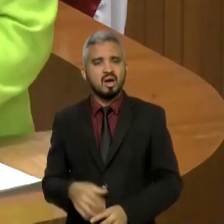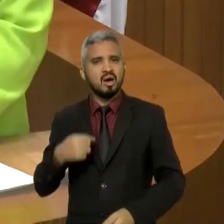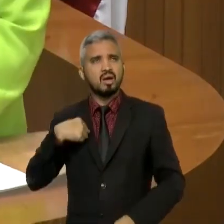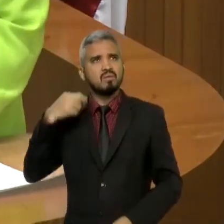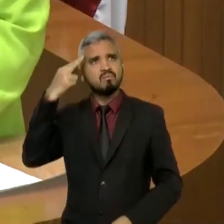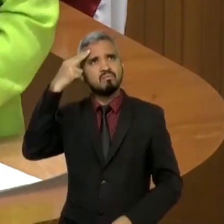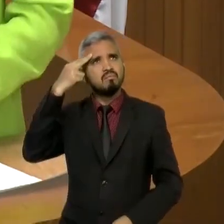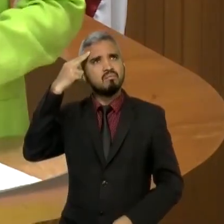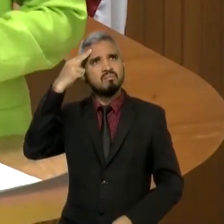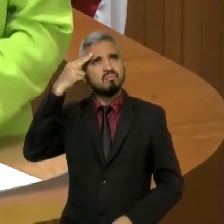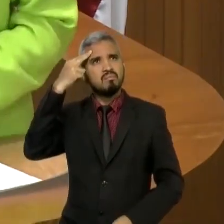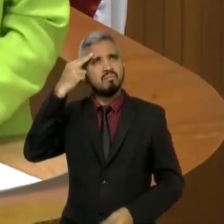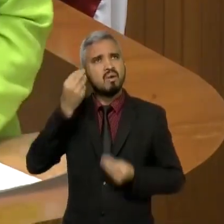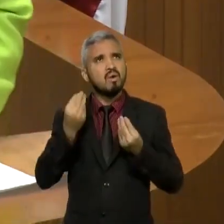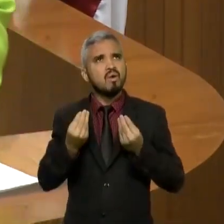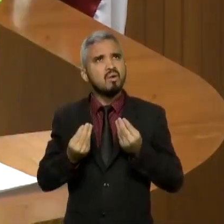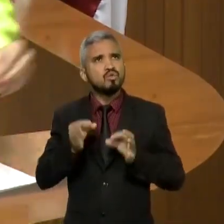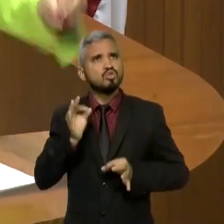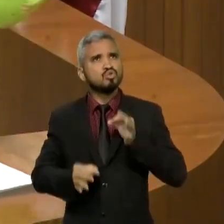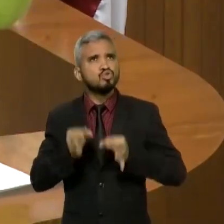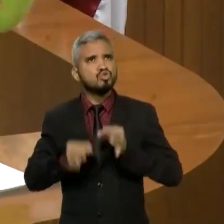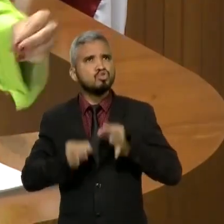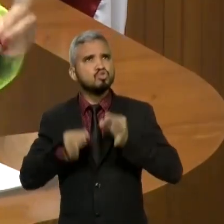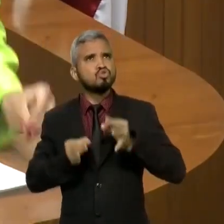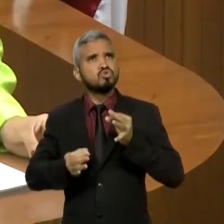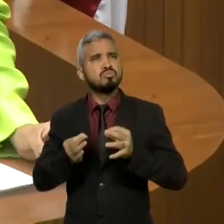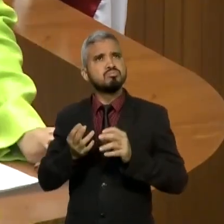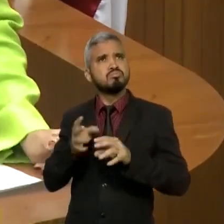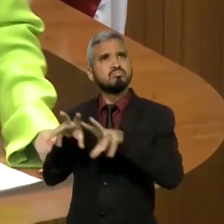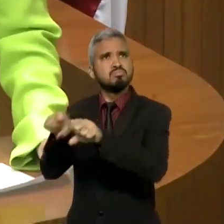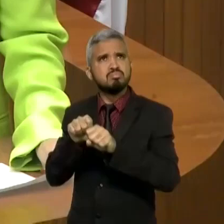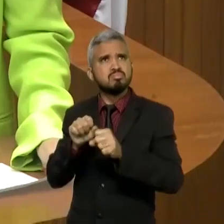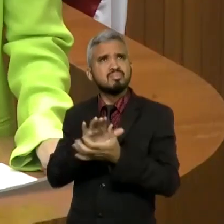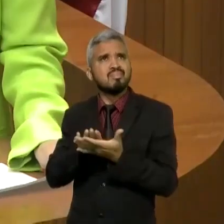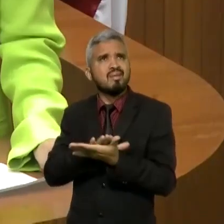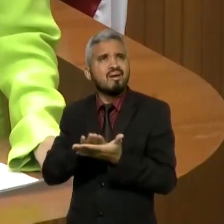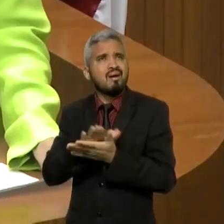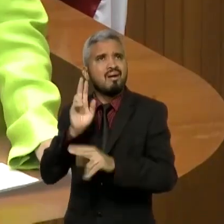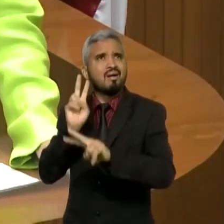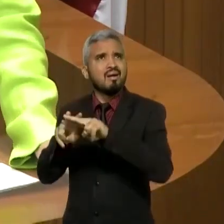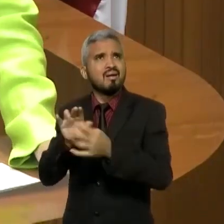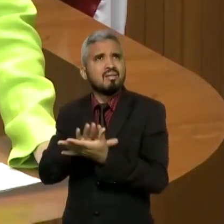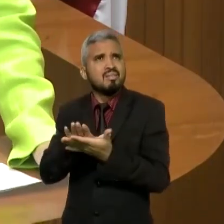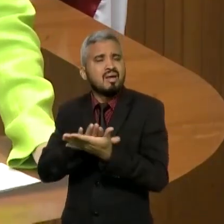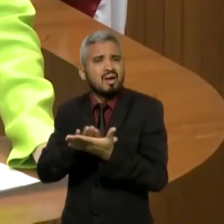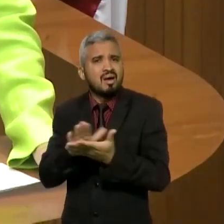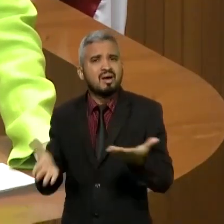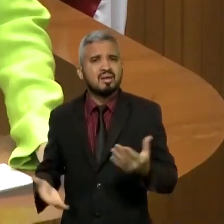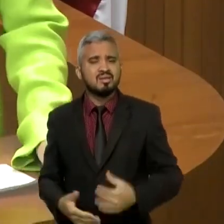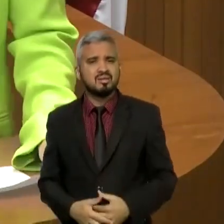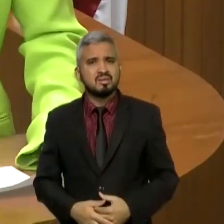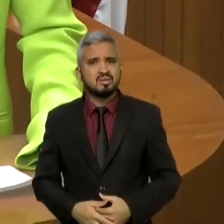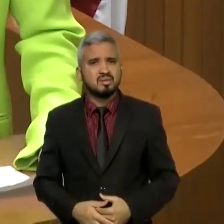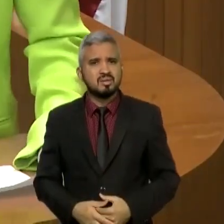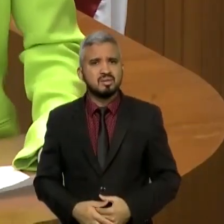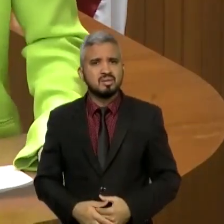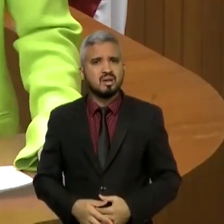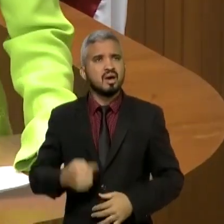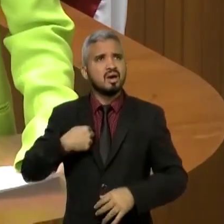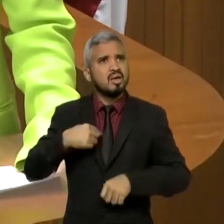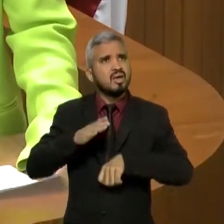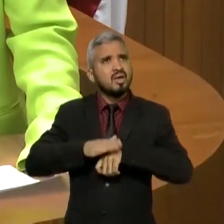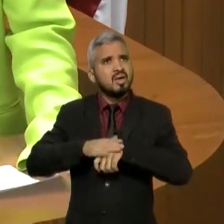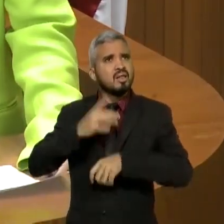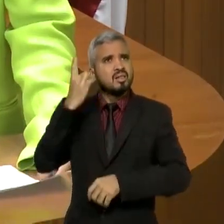sentir impotente. Nós que estamos aqui ocupando um espaço para representar e para defender os interesses da população. E a gente tem que